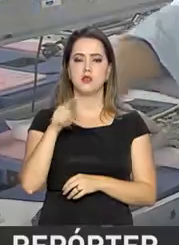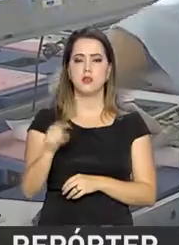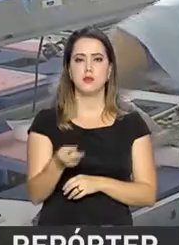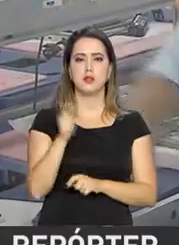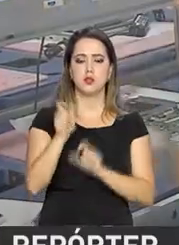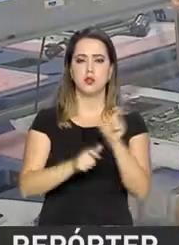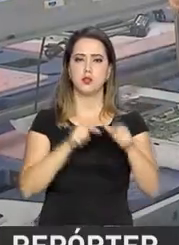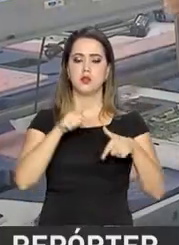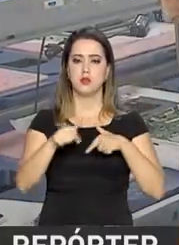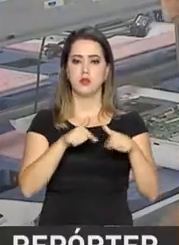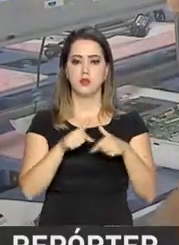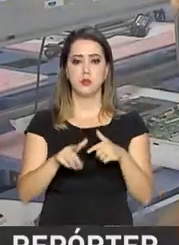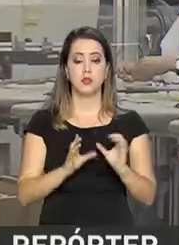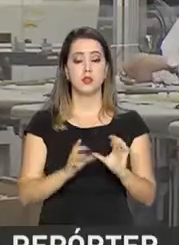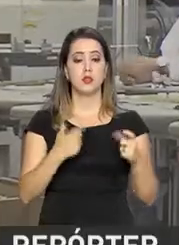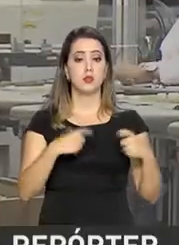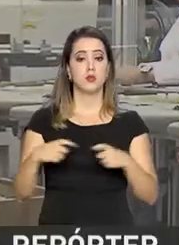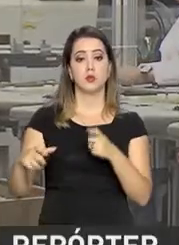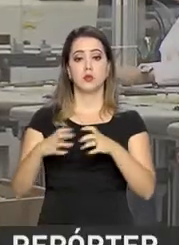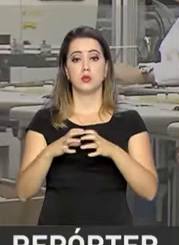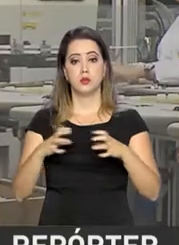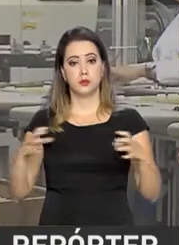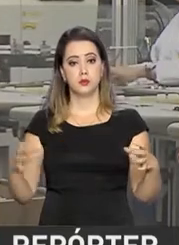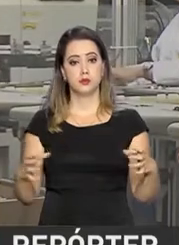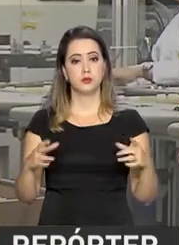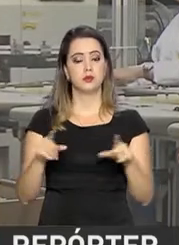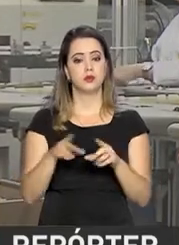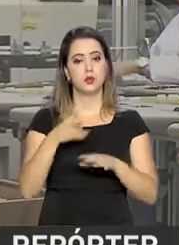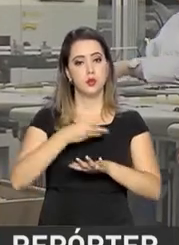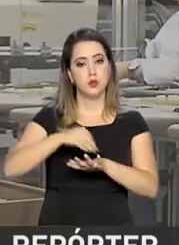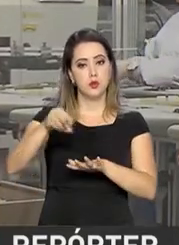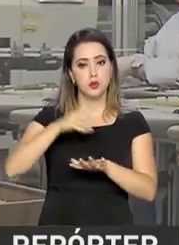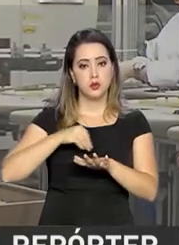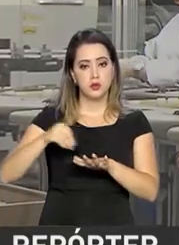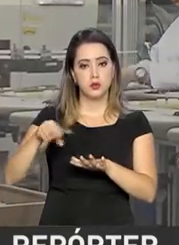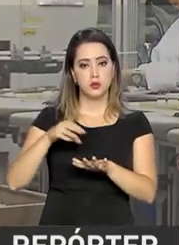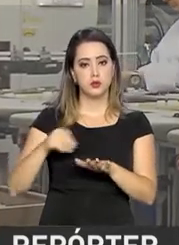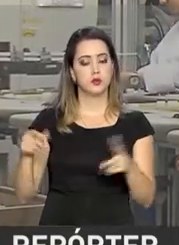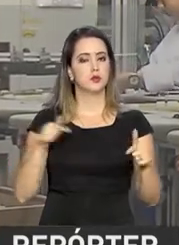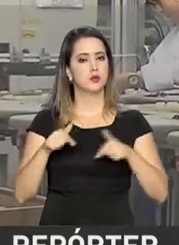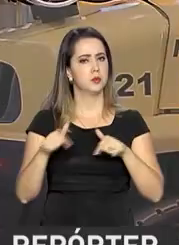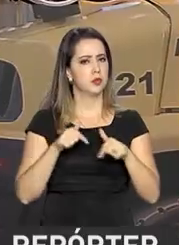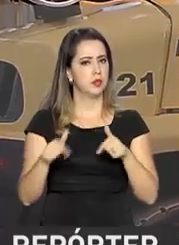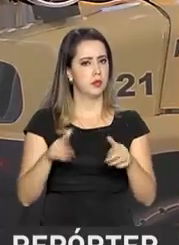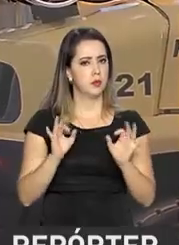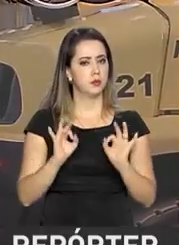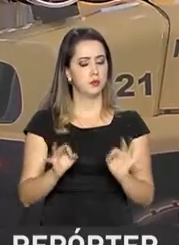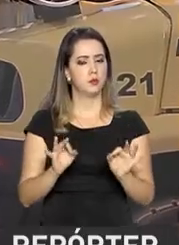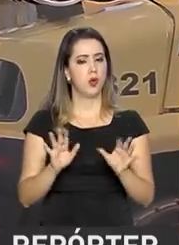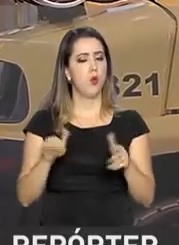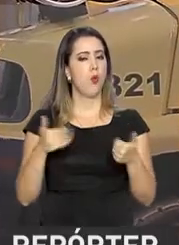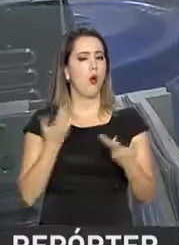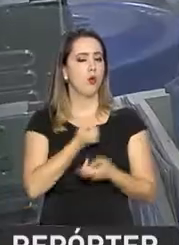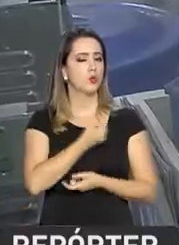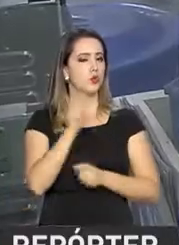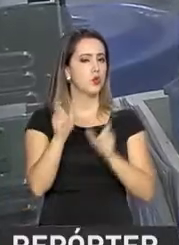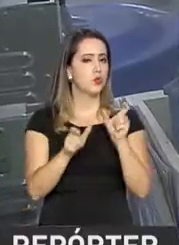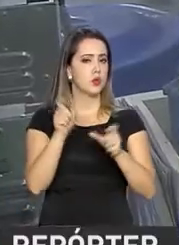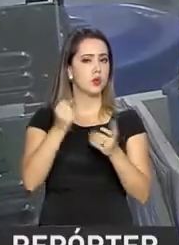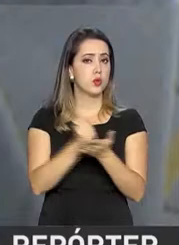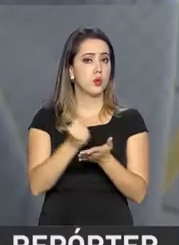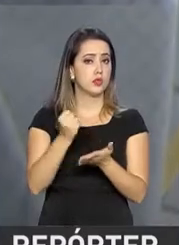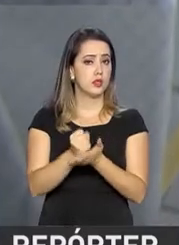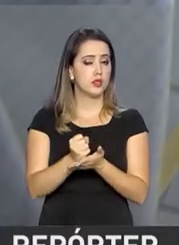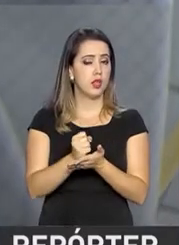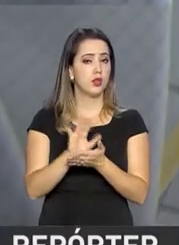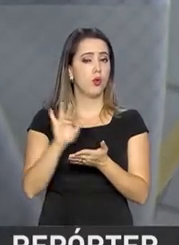trabalhadores. Essas grandes companhias vão ter que fornecer informações sobre vínculos empregatícios, quantos funcionários foram